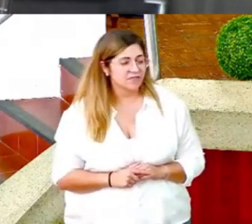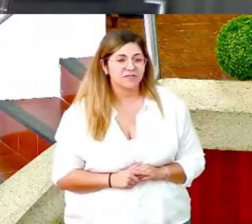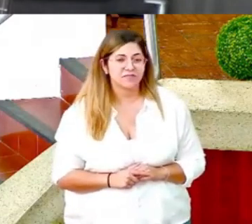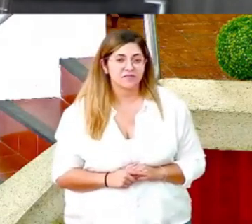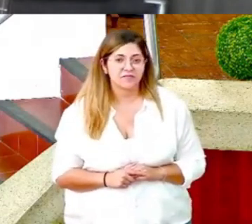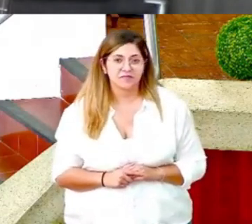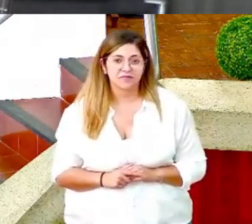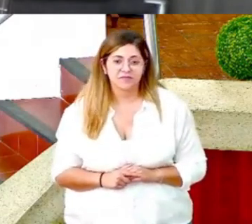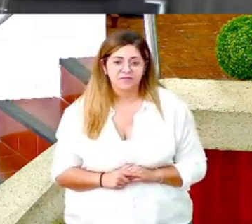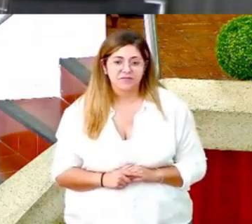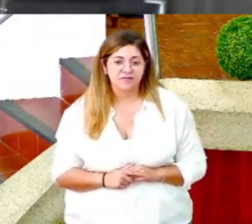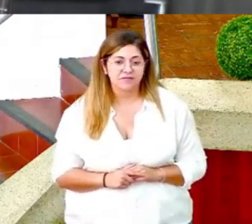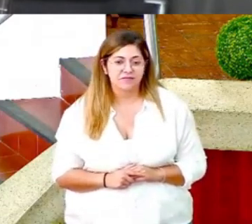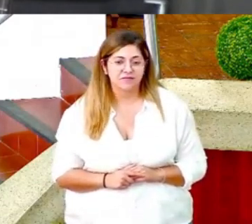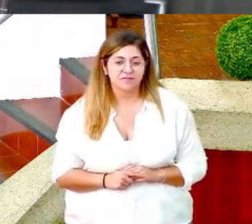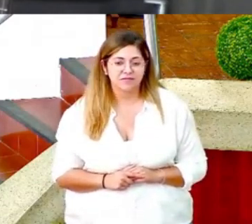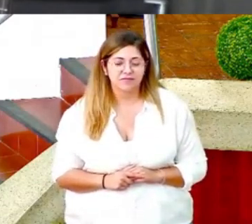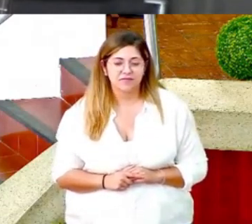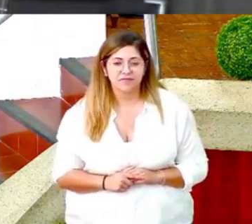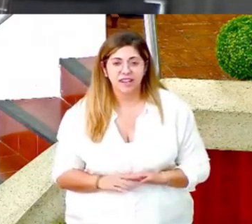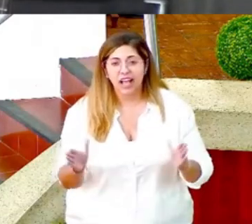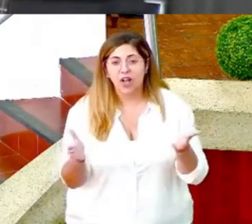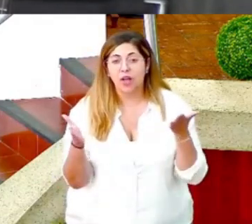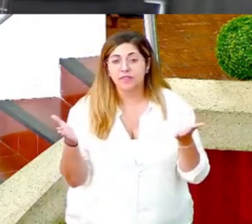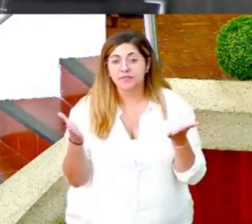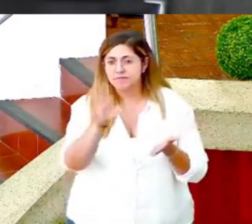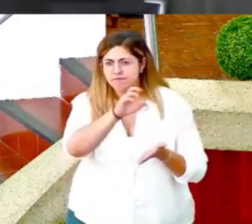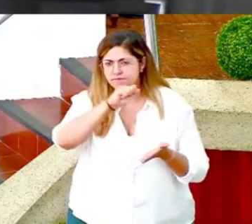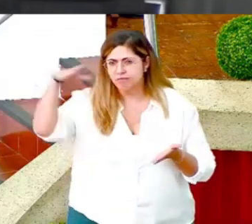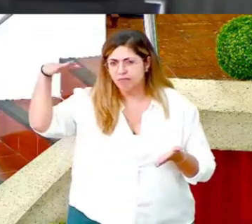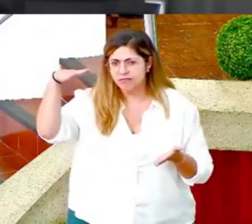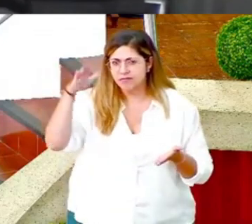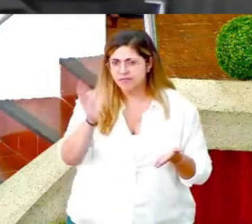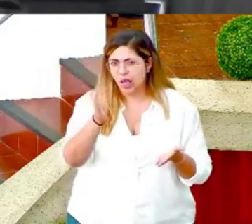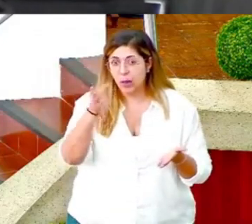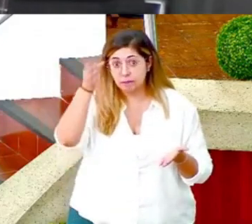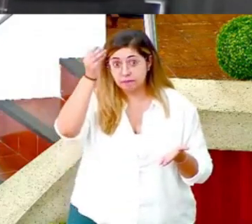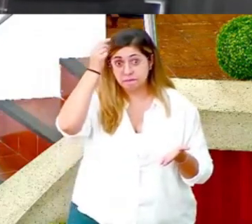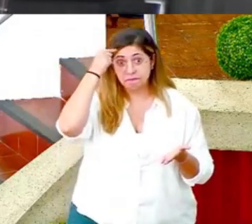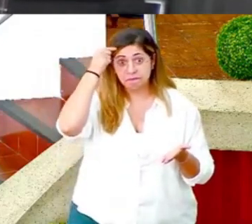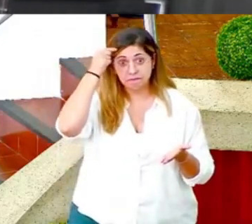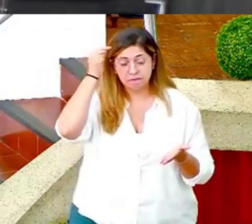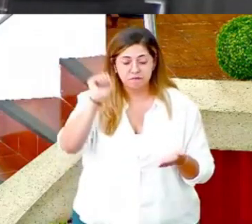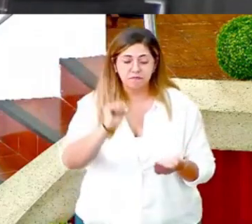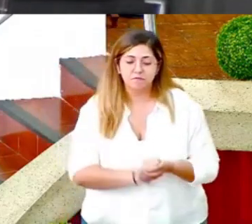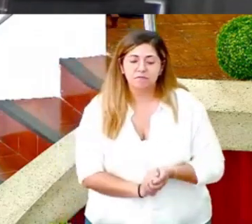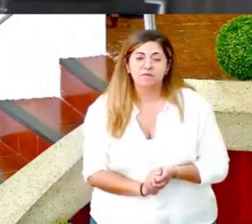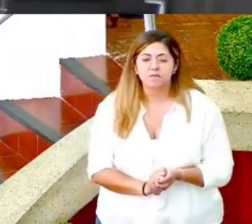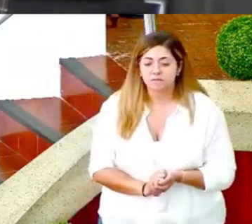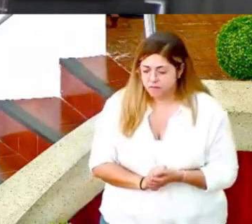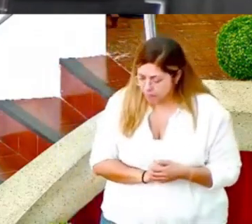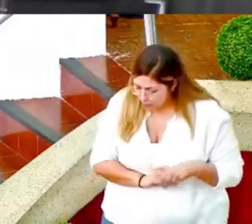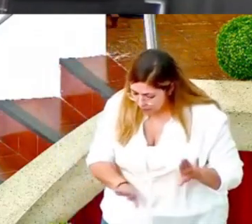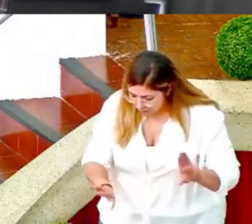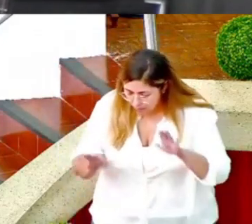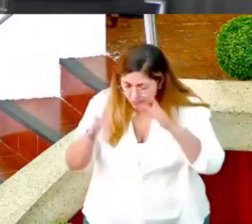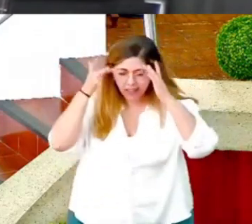desenho. Deixa eu falar aqui com os meus queridos irmãos. Meus irmãos, pensem comigo. É uma história antiga de um